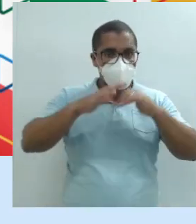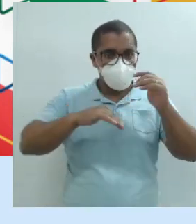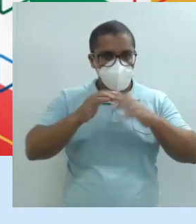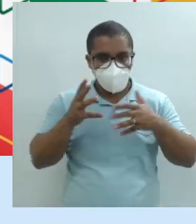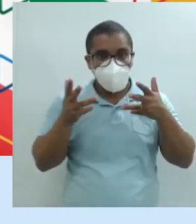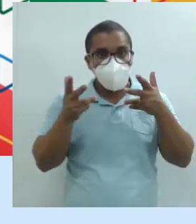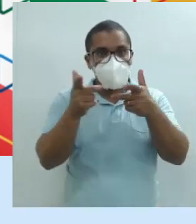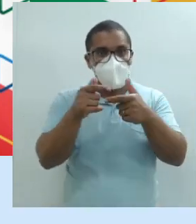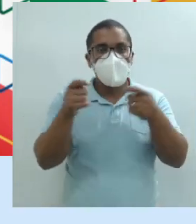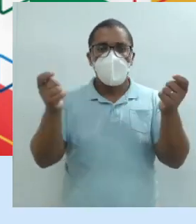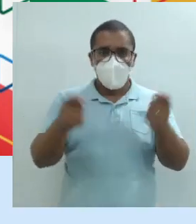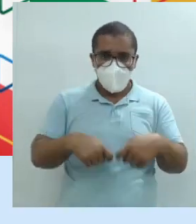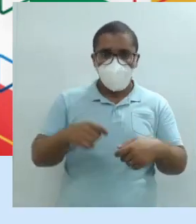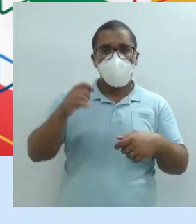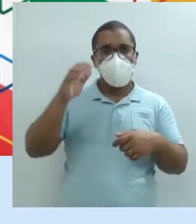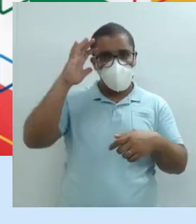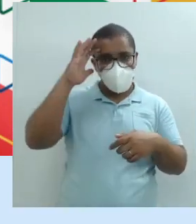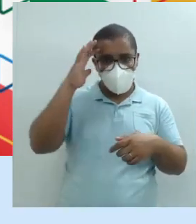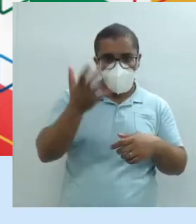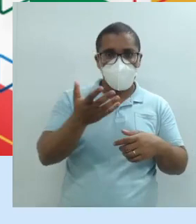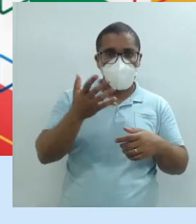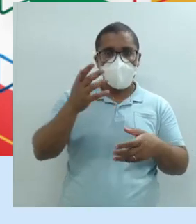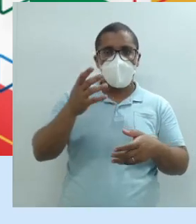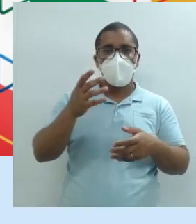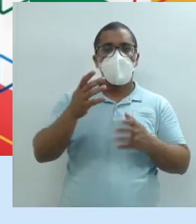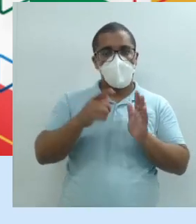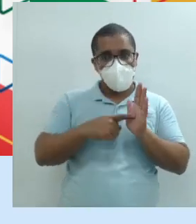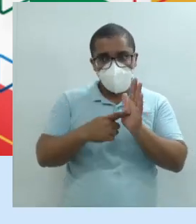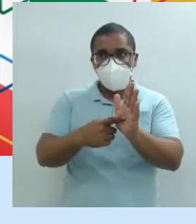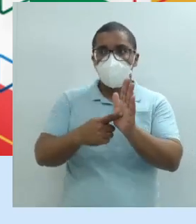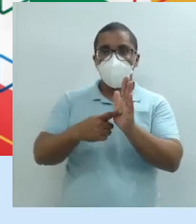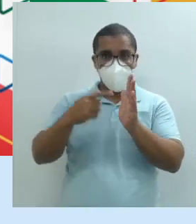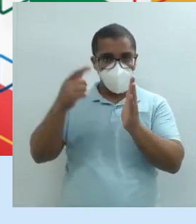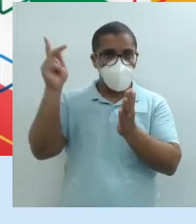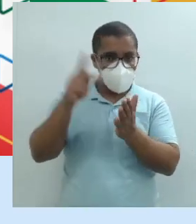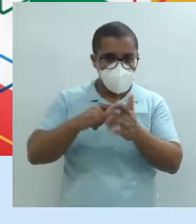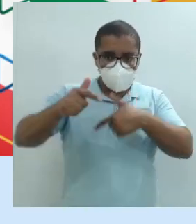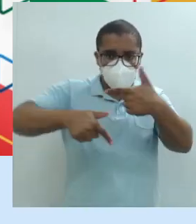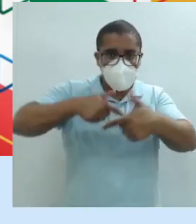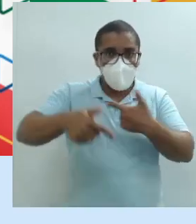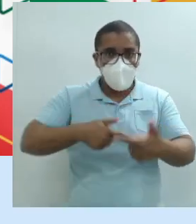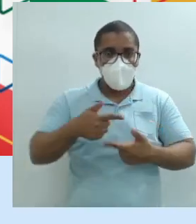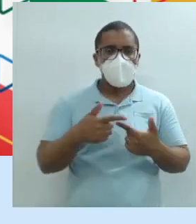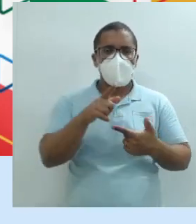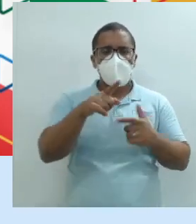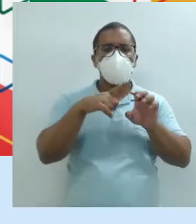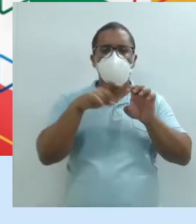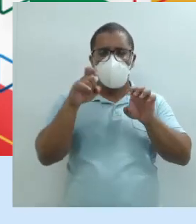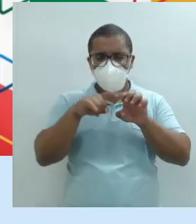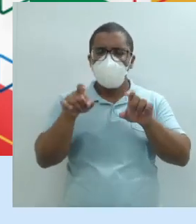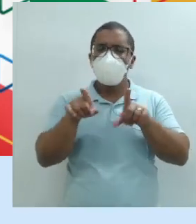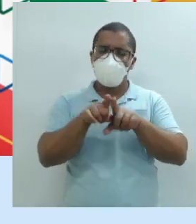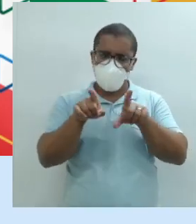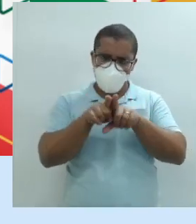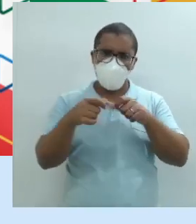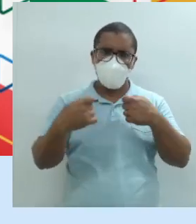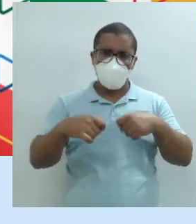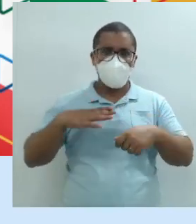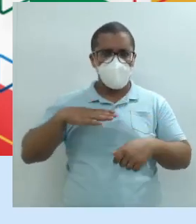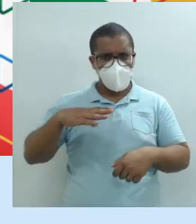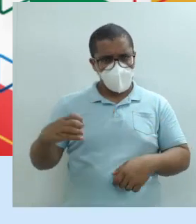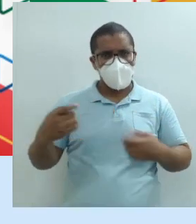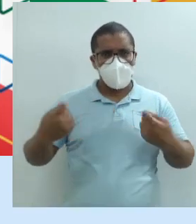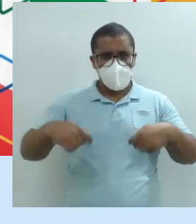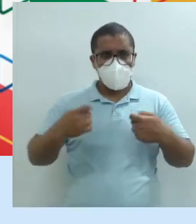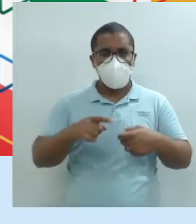para poder ofertar um resultado maravilhoso, né, ao mercado de trabalho. Se você for empreendedor, você também tem que seguir a ética.